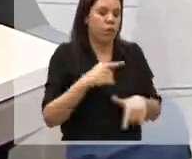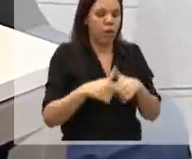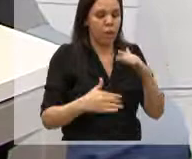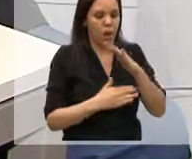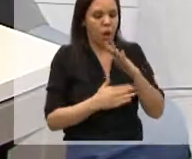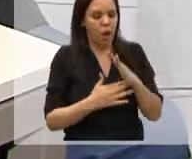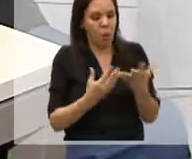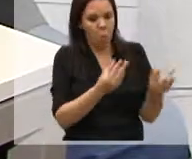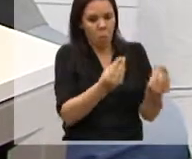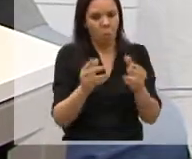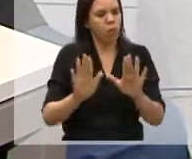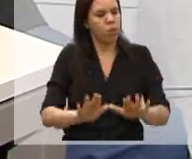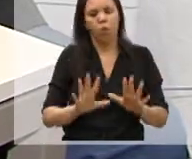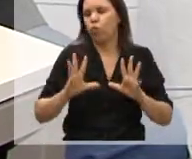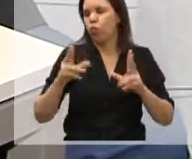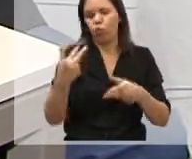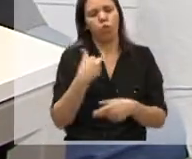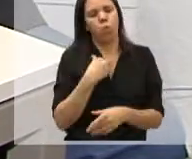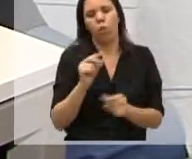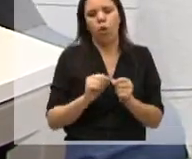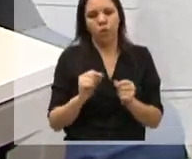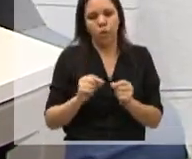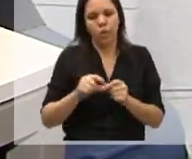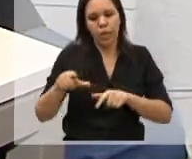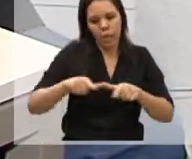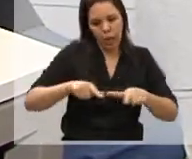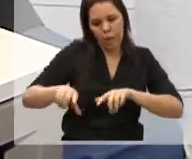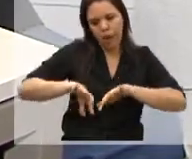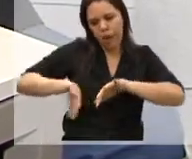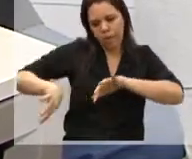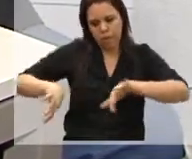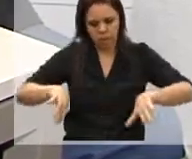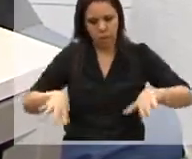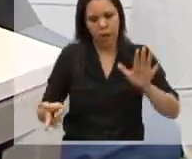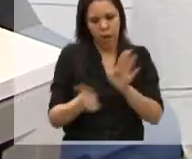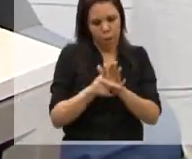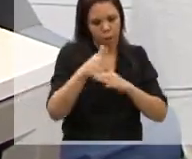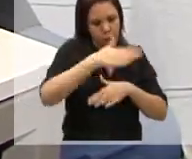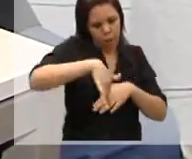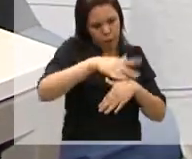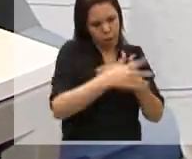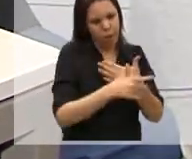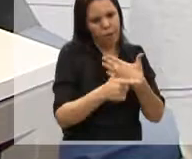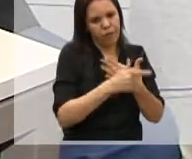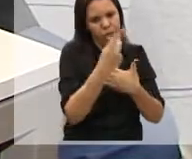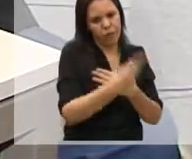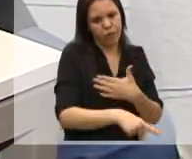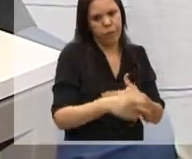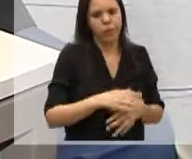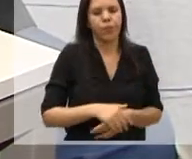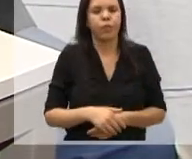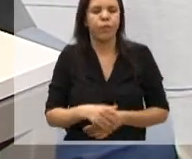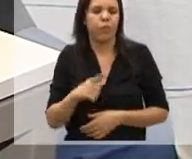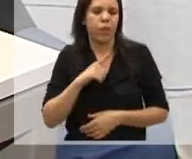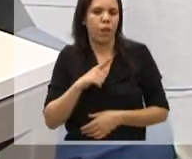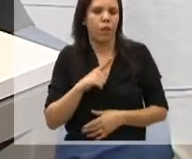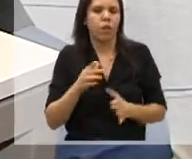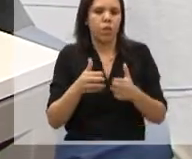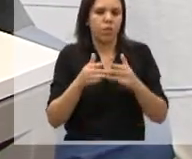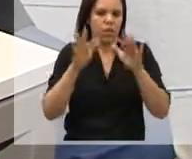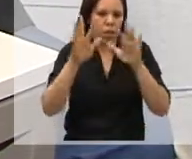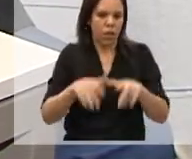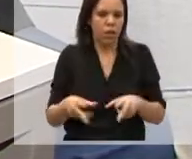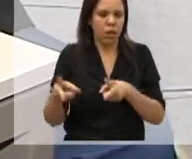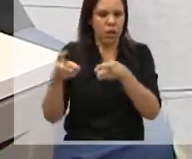fazer. Então nós temos que trabalhar dentro daquela seara que nós temos aí. Então esses requerimentos, essas observações,